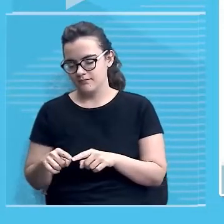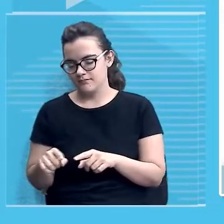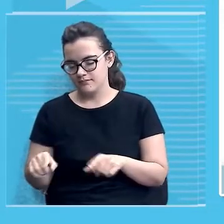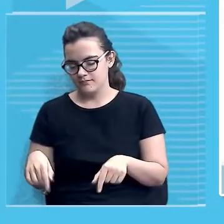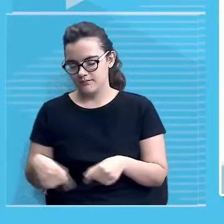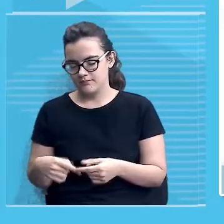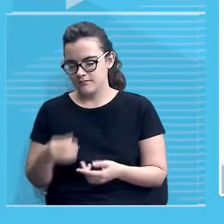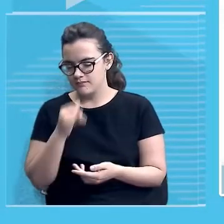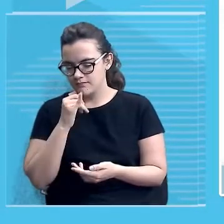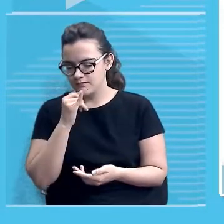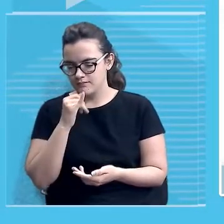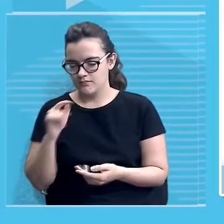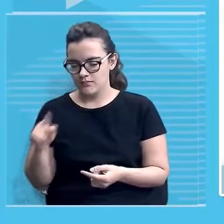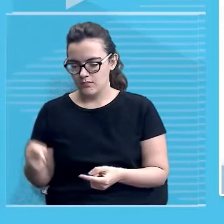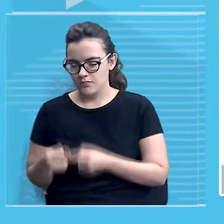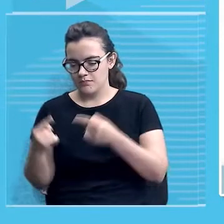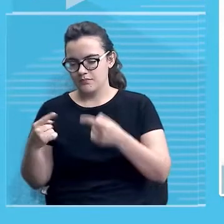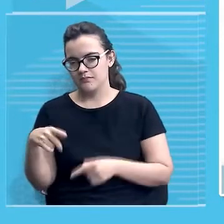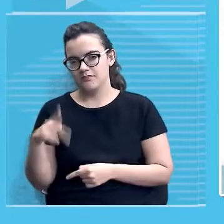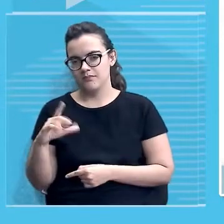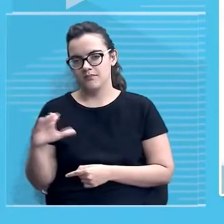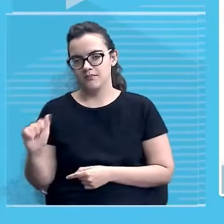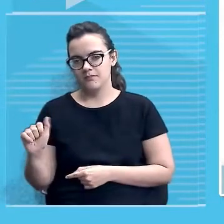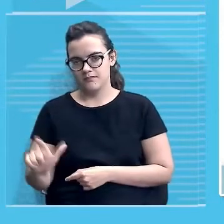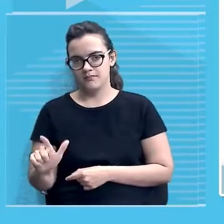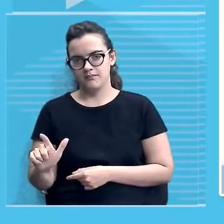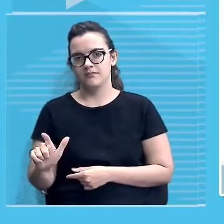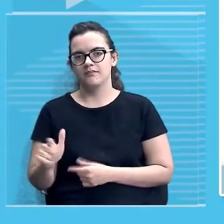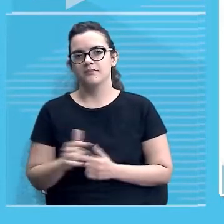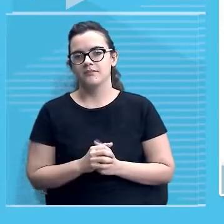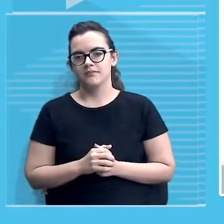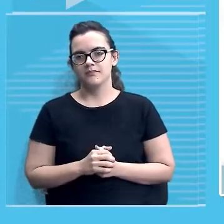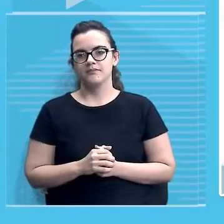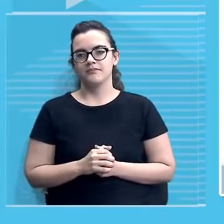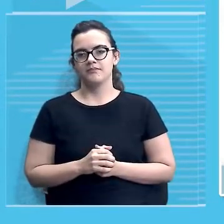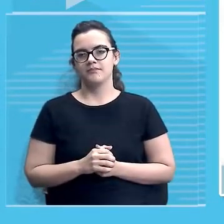vai ser medida em quilocalorias. tá?